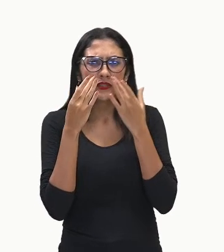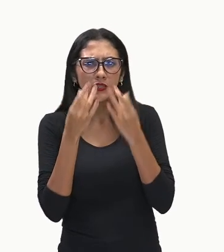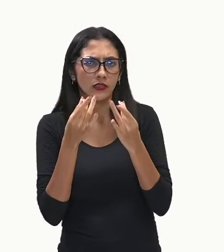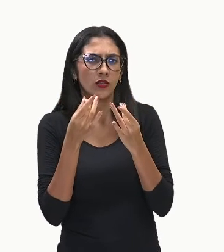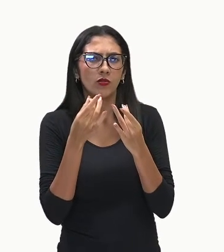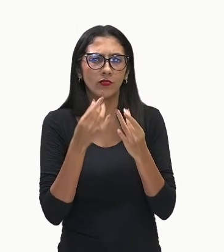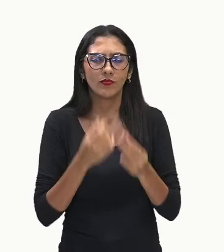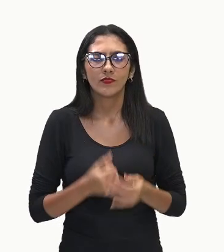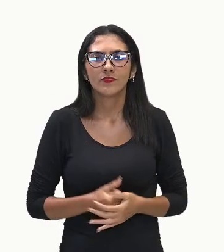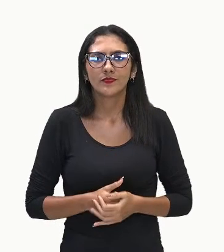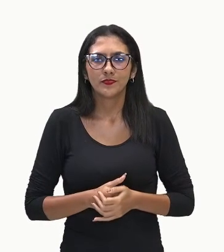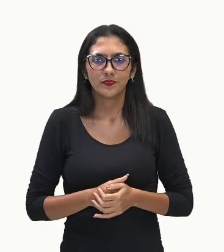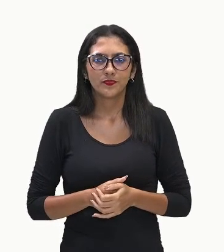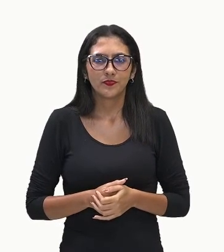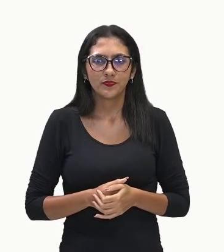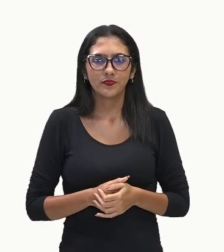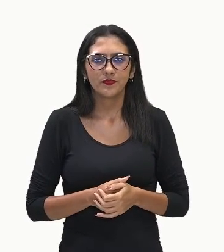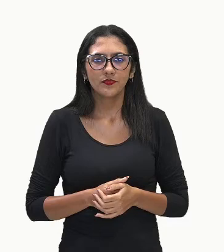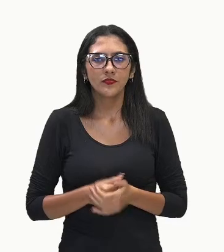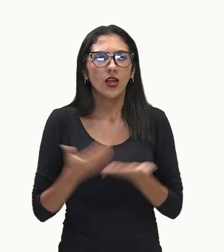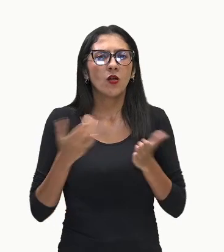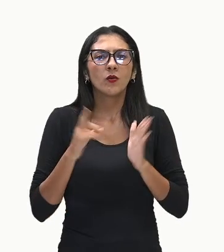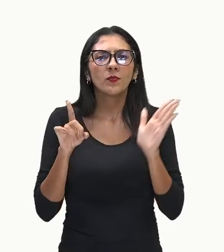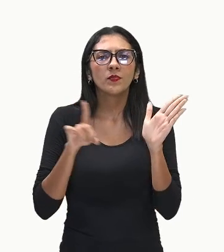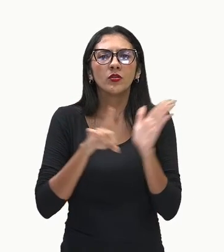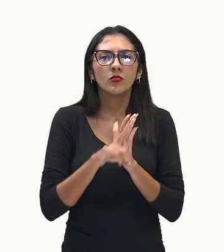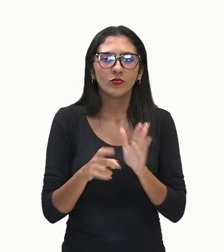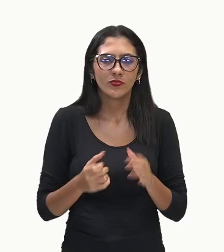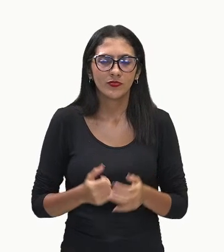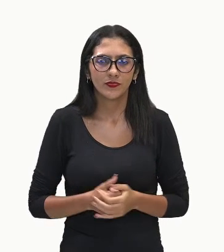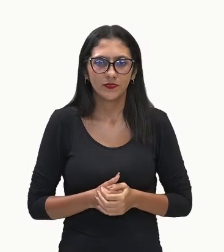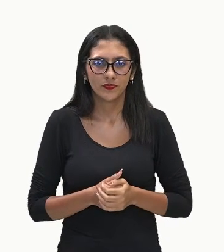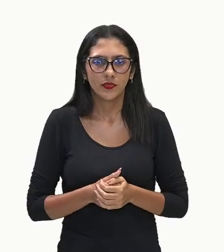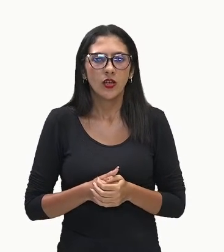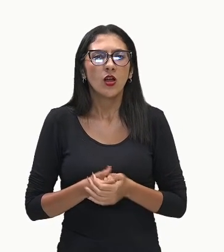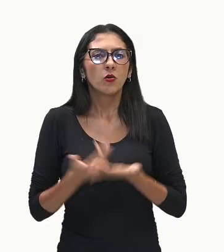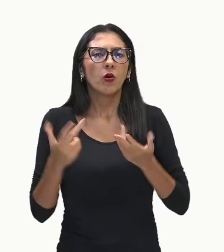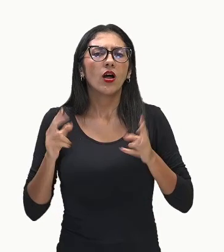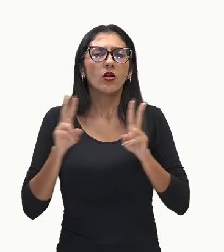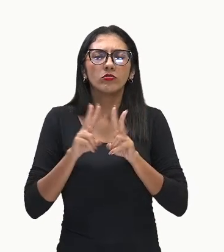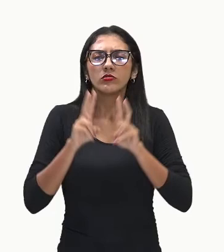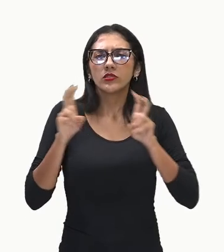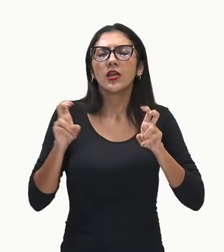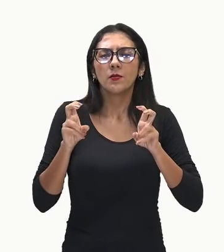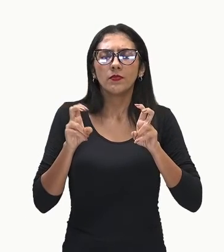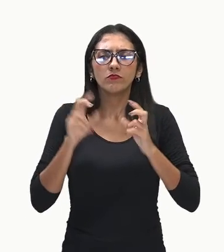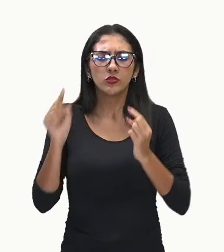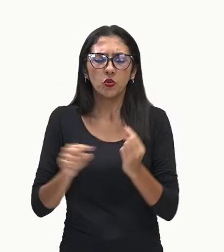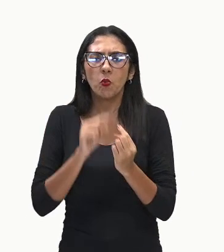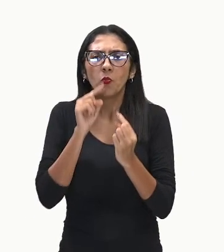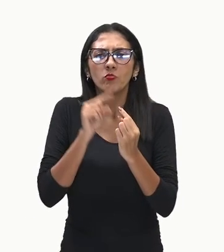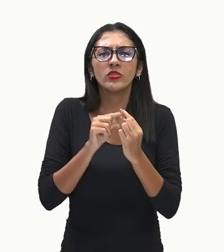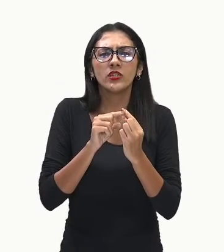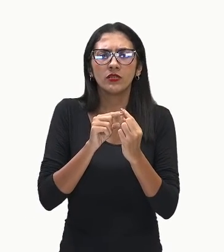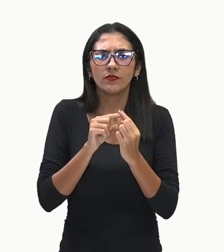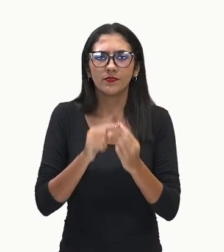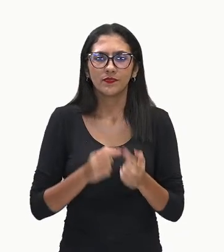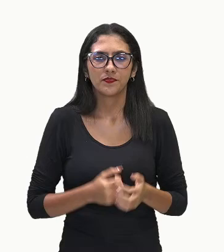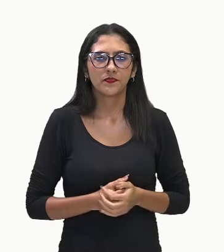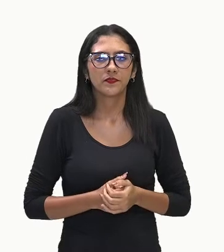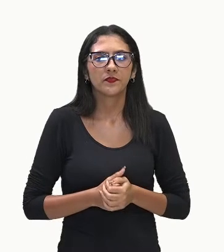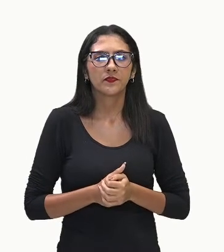analisados. E a pergunta, né, qual é o título adequado para a matéria? Muito bem. Aí temos aí, na letra